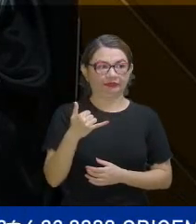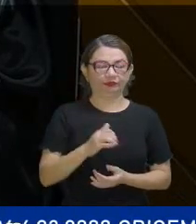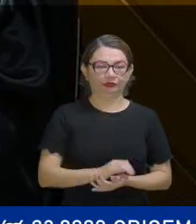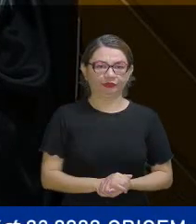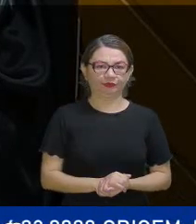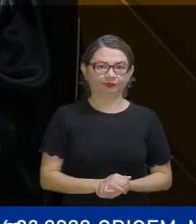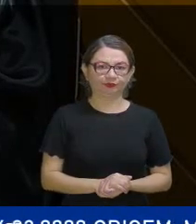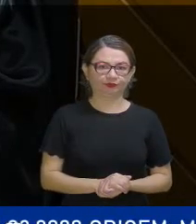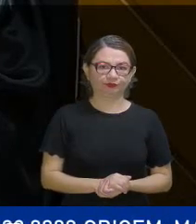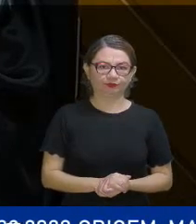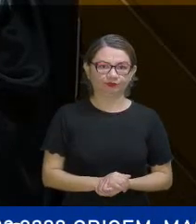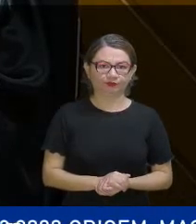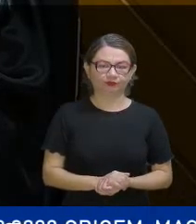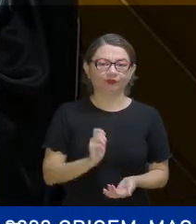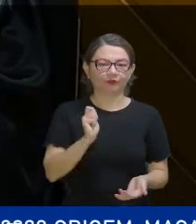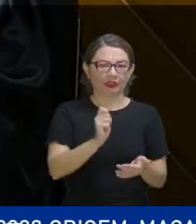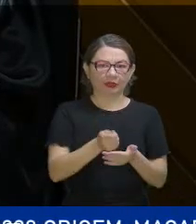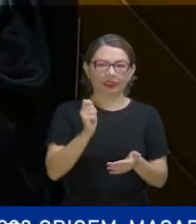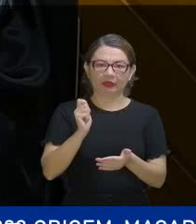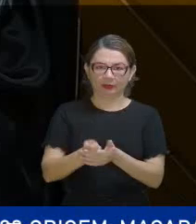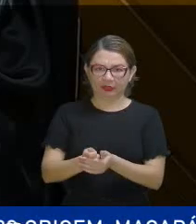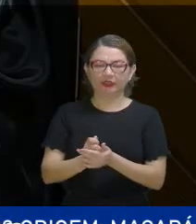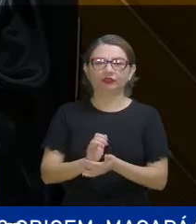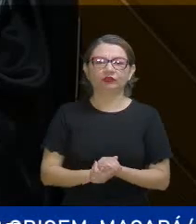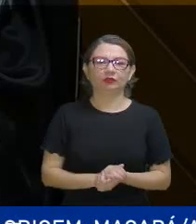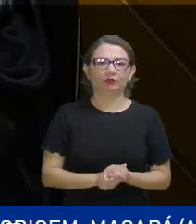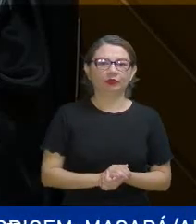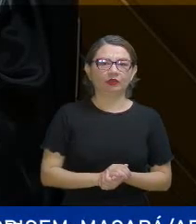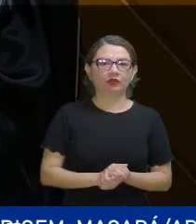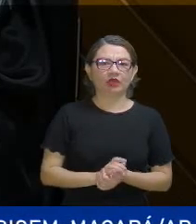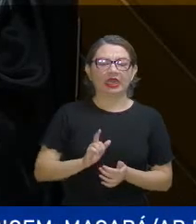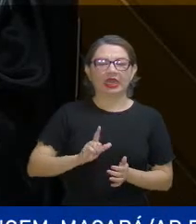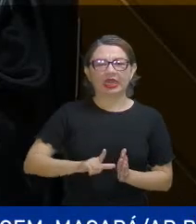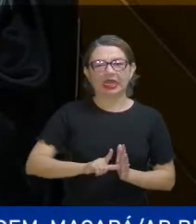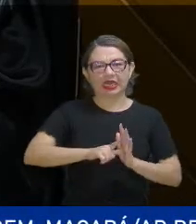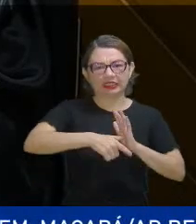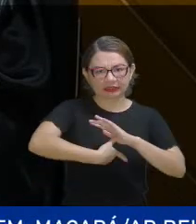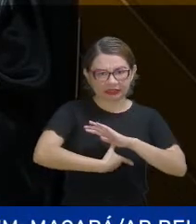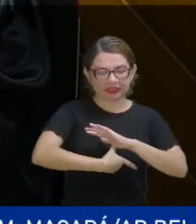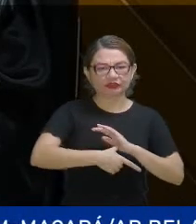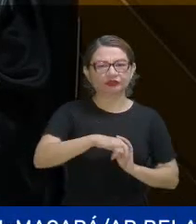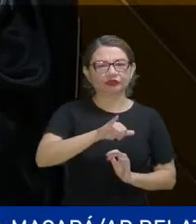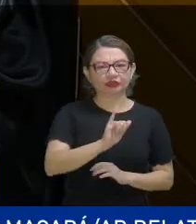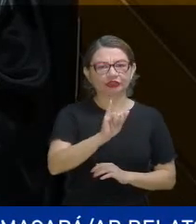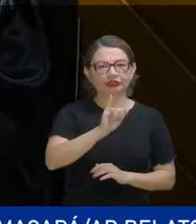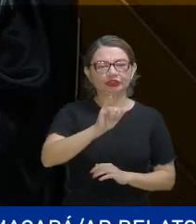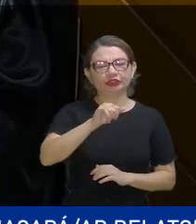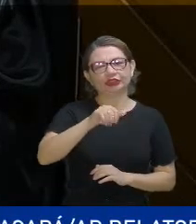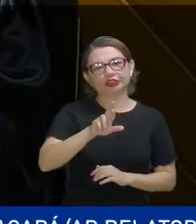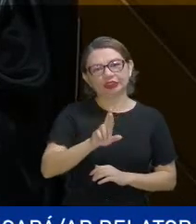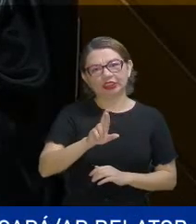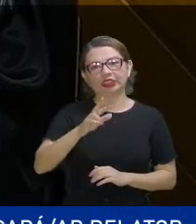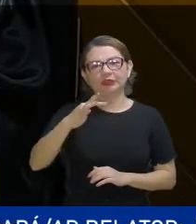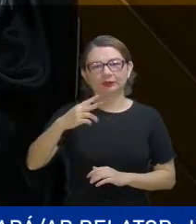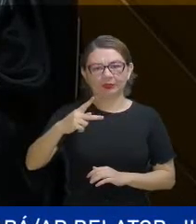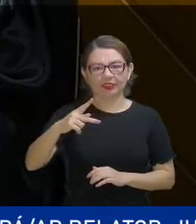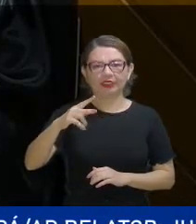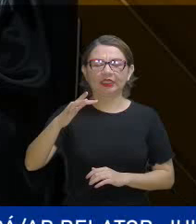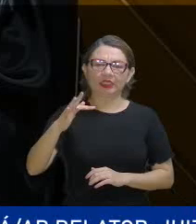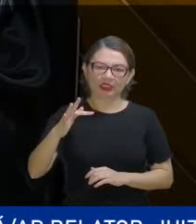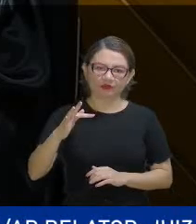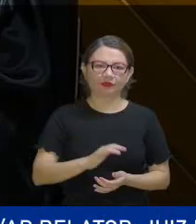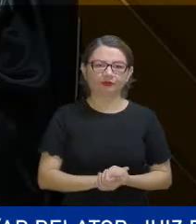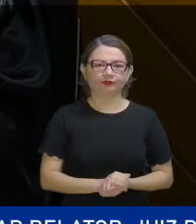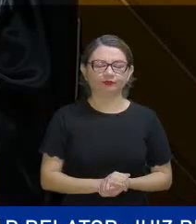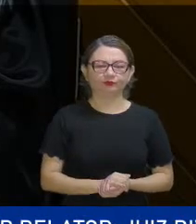para pagamento de multas por atraso na declaração de imposto de renda, contrariando o parágrafo 2º